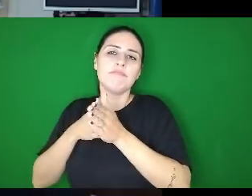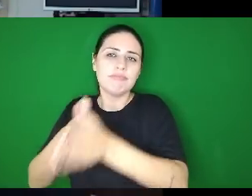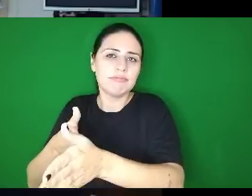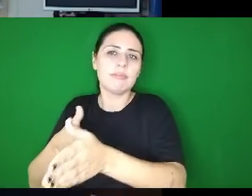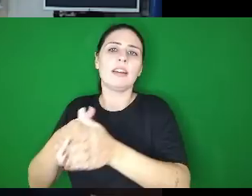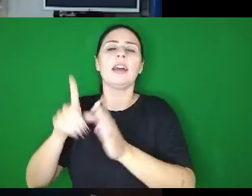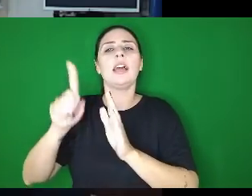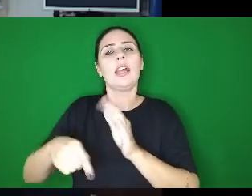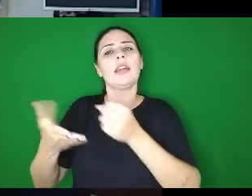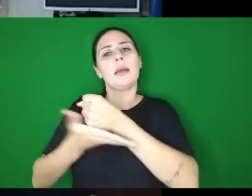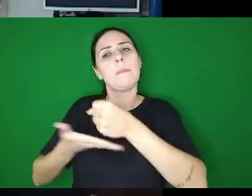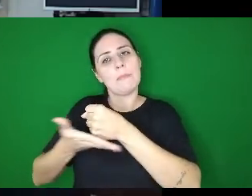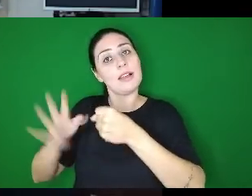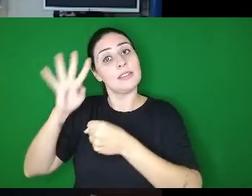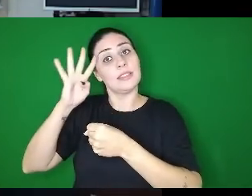nossa fundamentação no